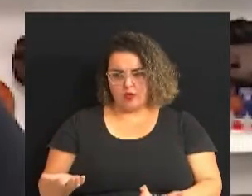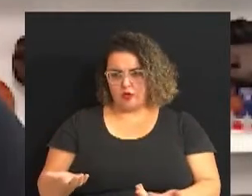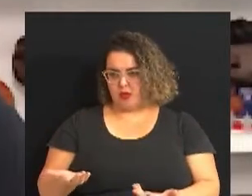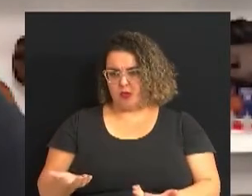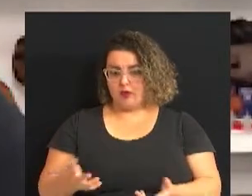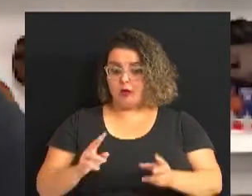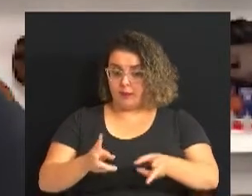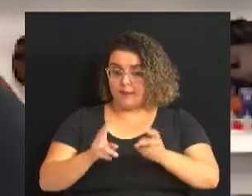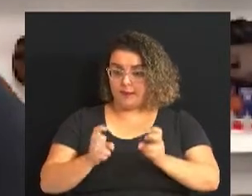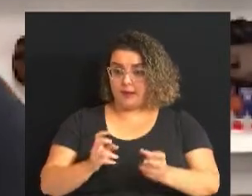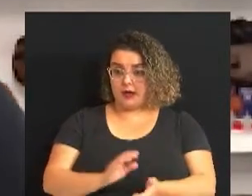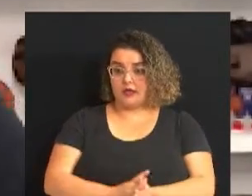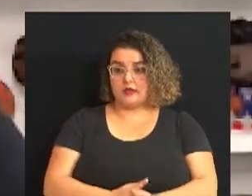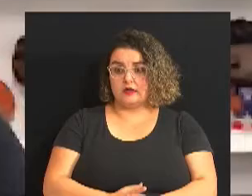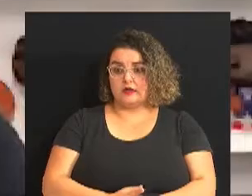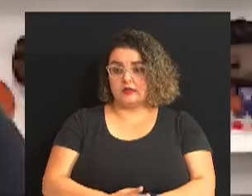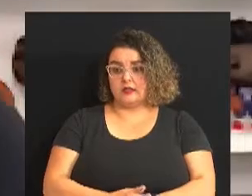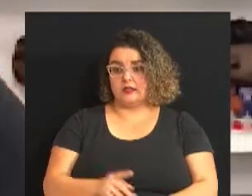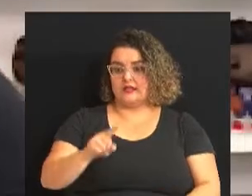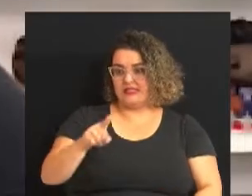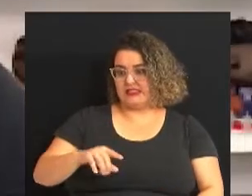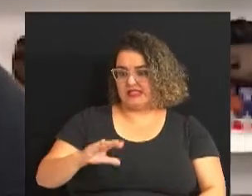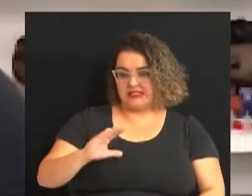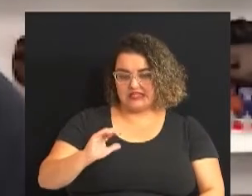percebe que Isaquias Queiroz,